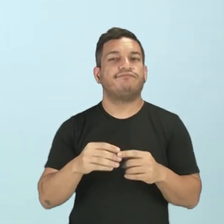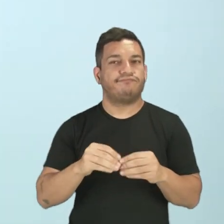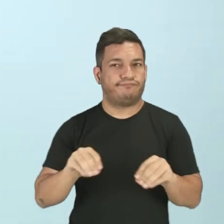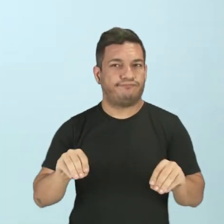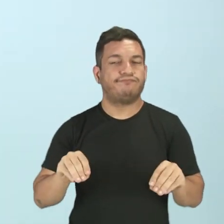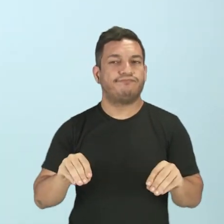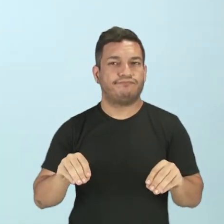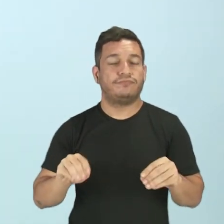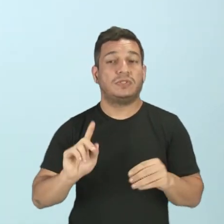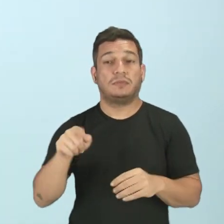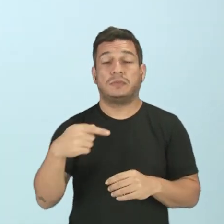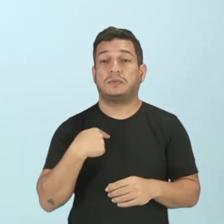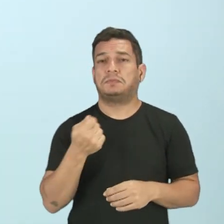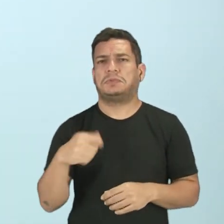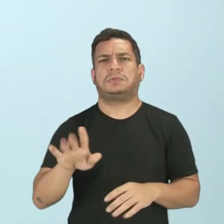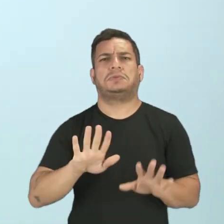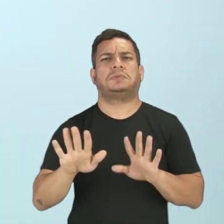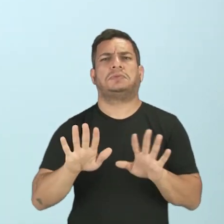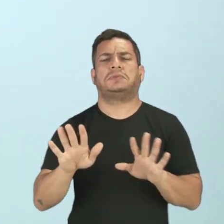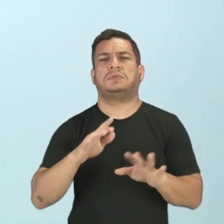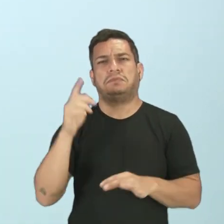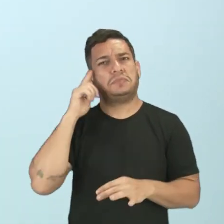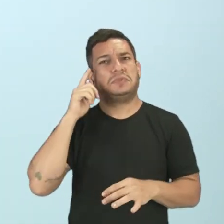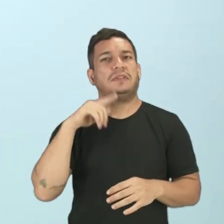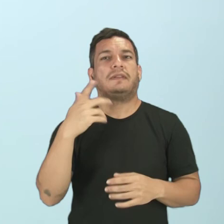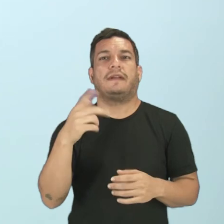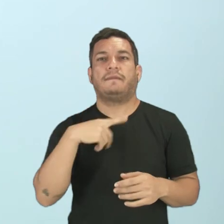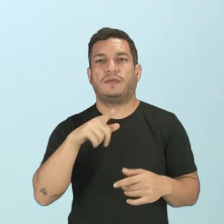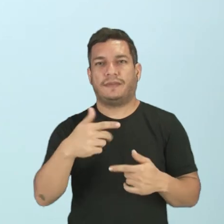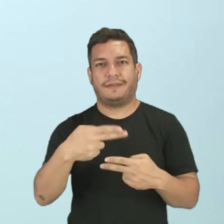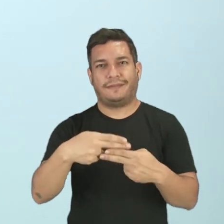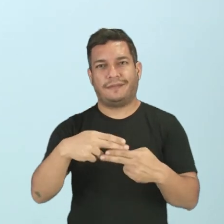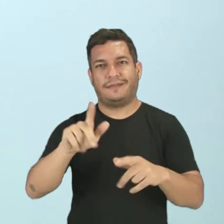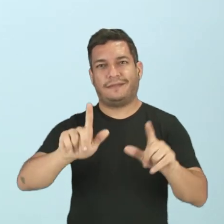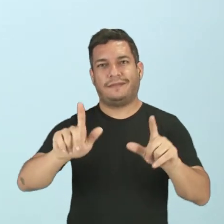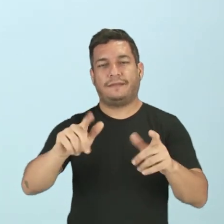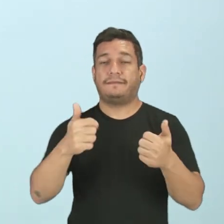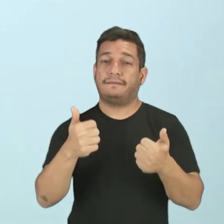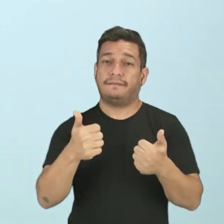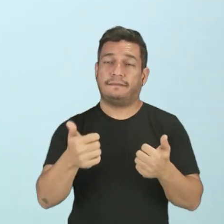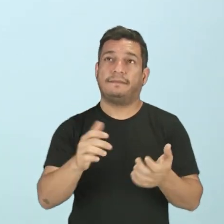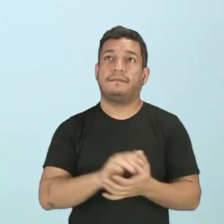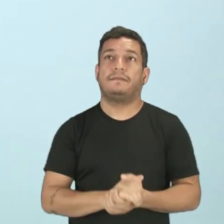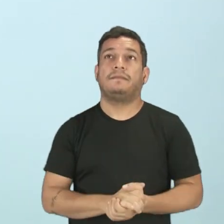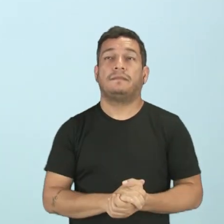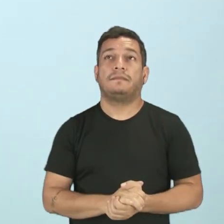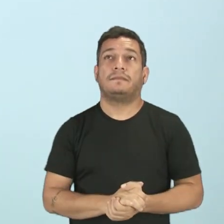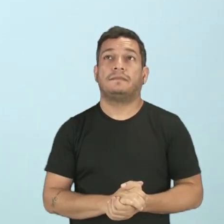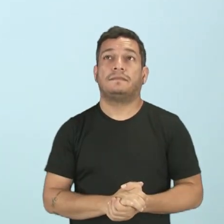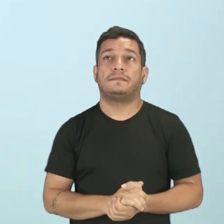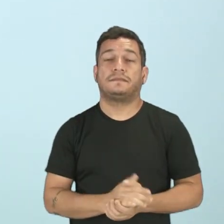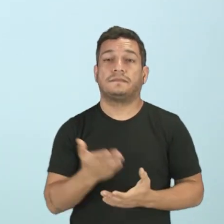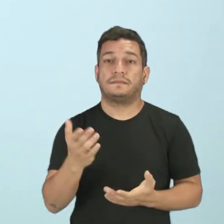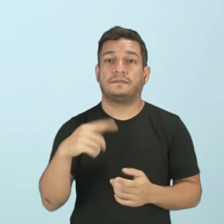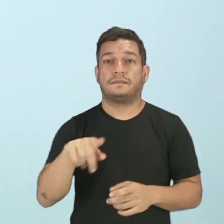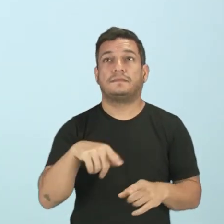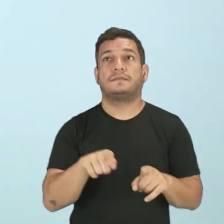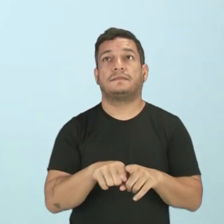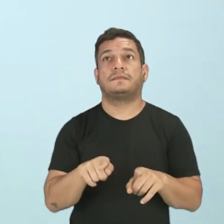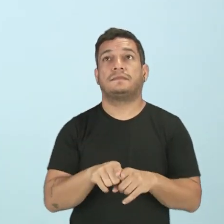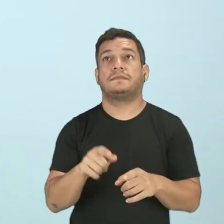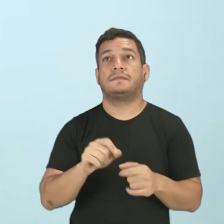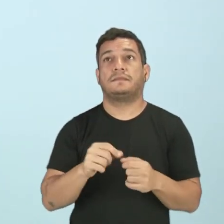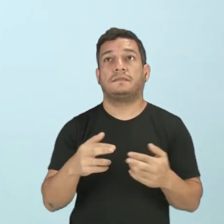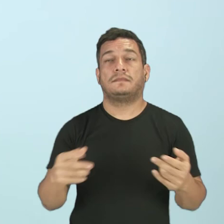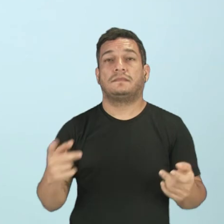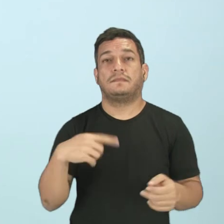E depois eu não preciso nem dizer para vocês que vem a novela. Beleza? Então é isso. Agora eu queria que vocês também fizessem uma